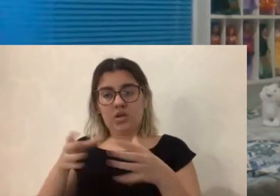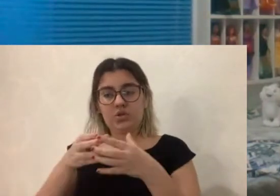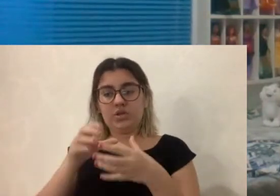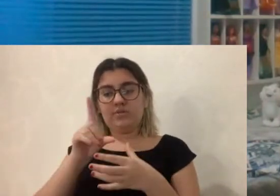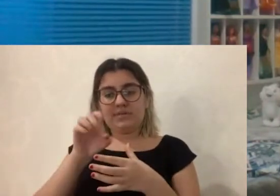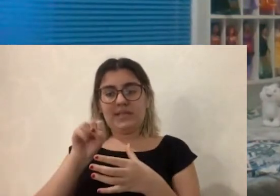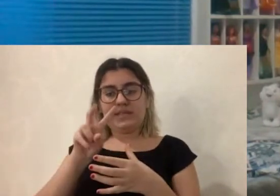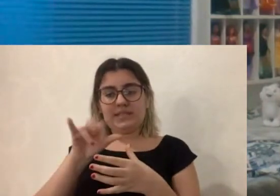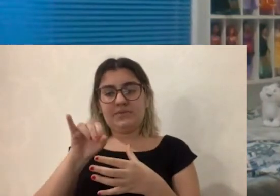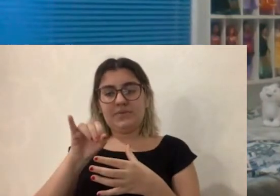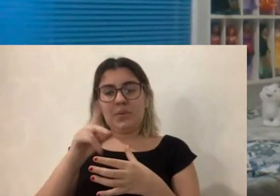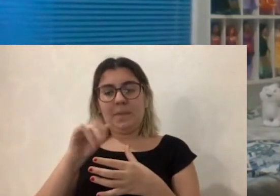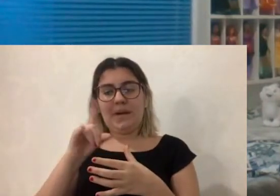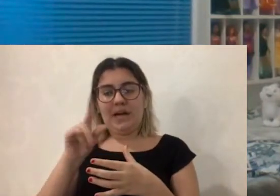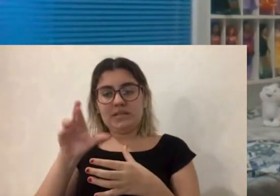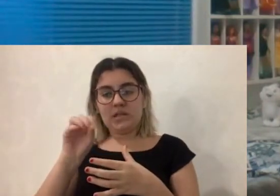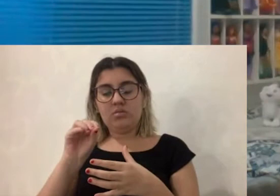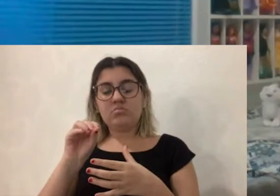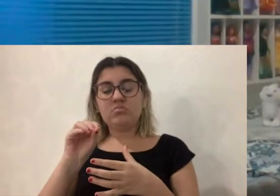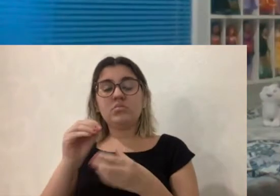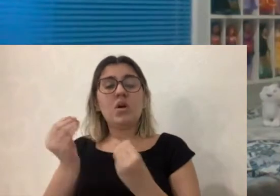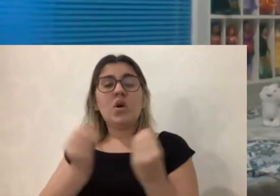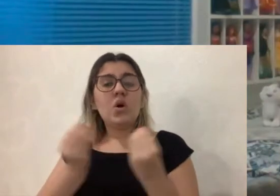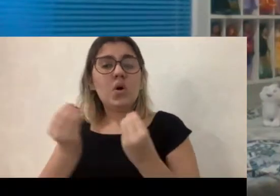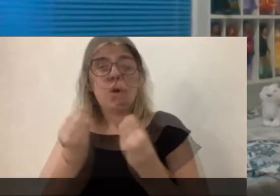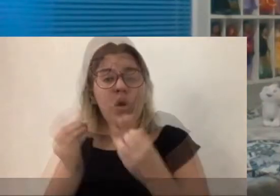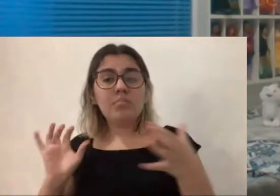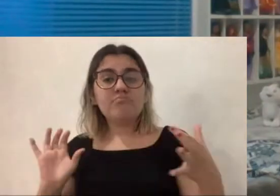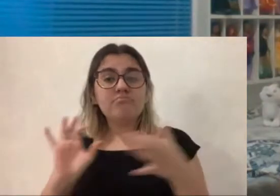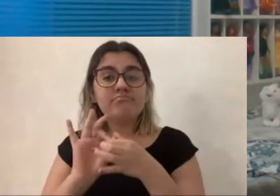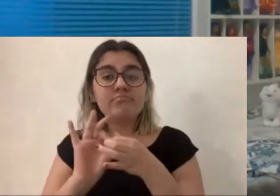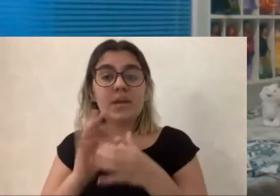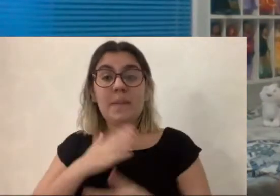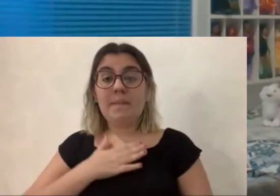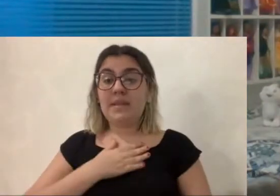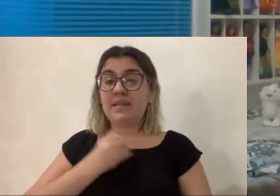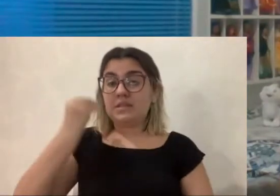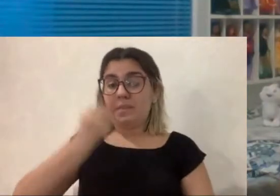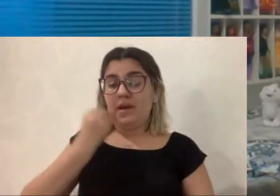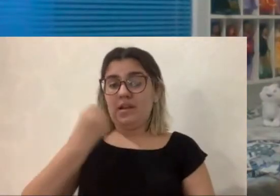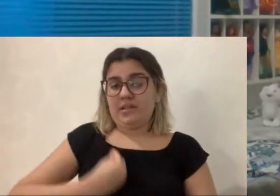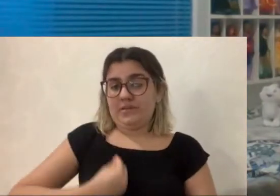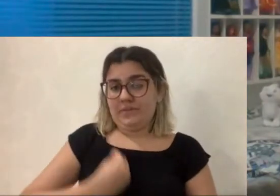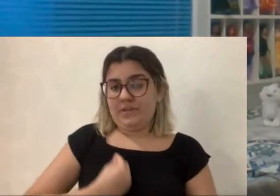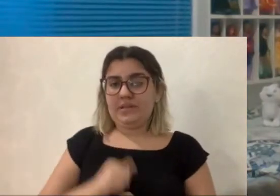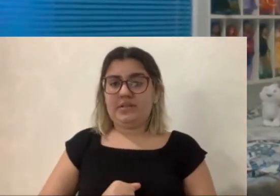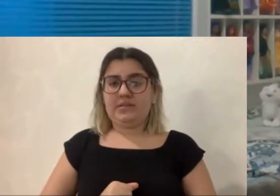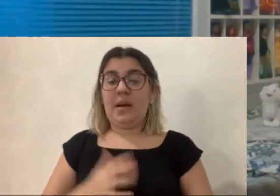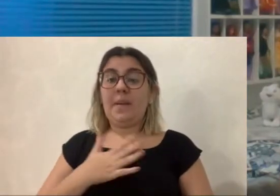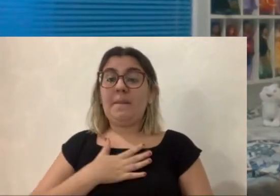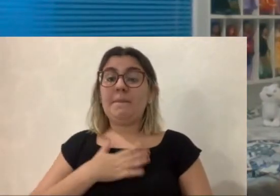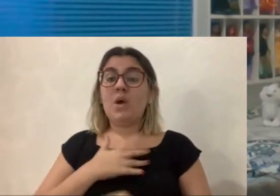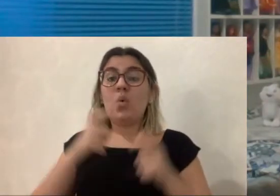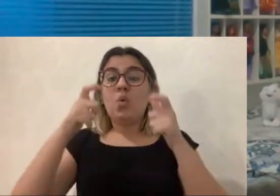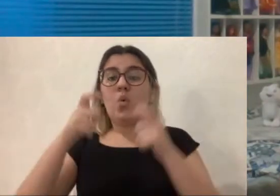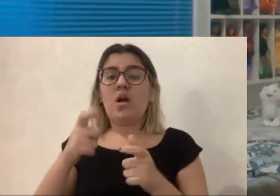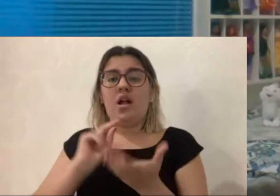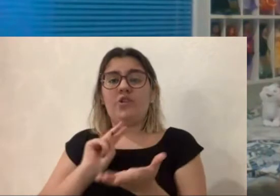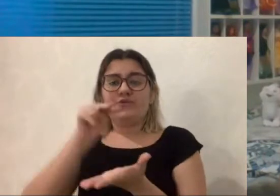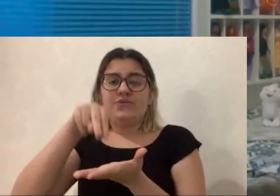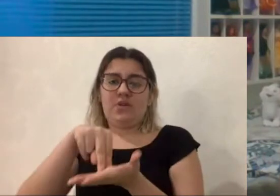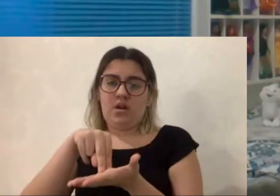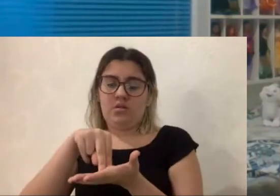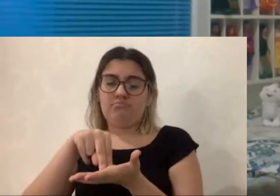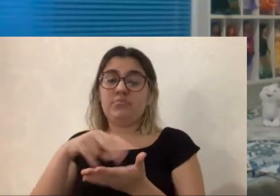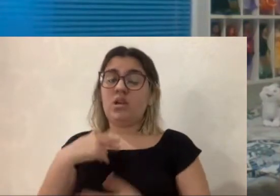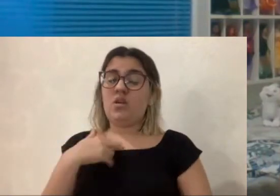estão alicerçados na minha experiência de vida, no meu lugar de fala. Eu acho que a acessibilidade pode e deve